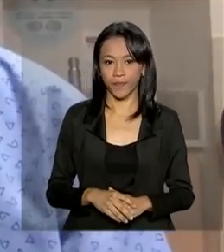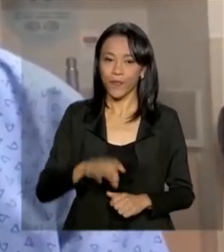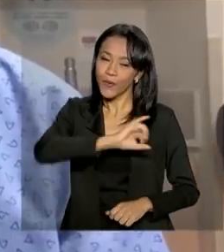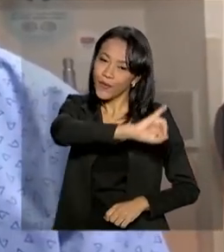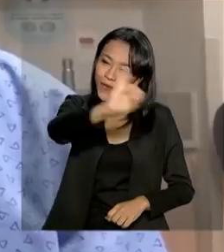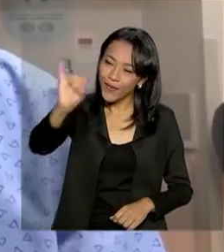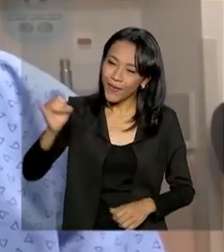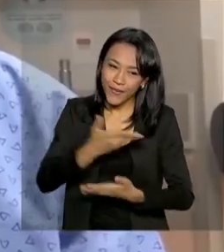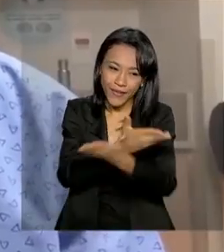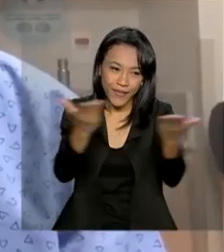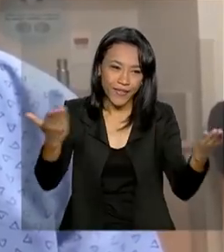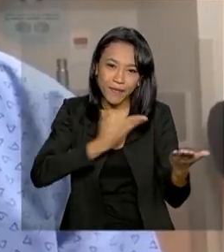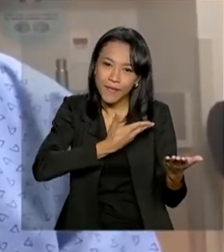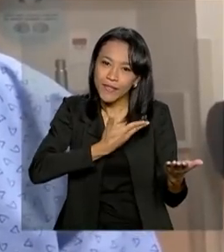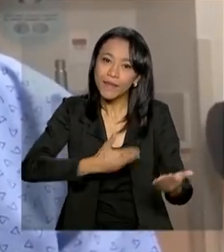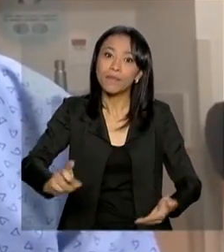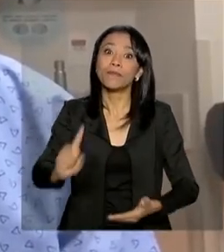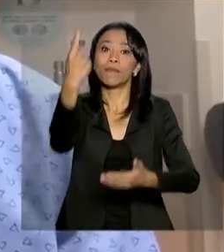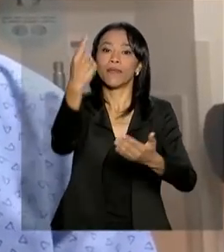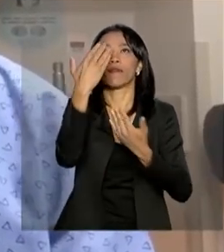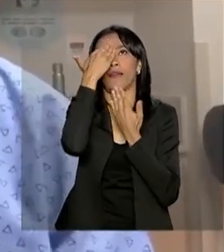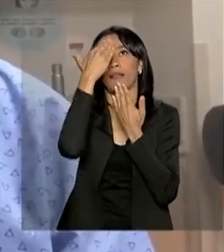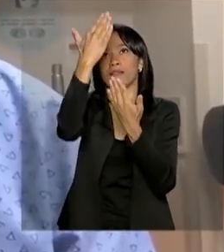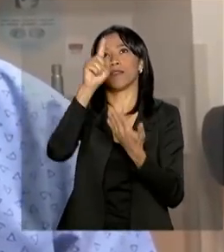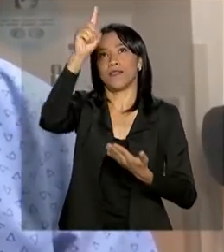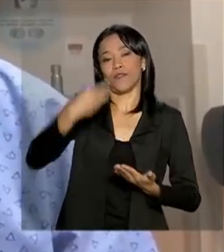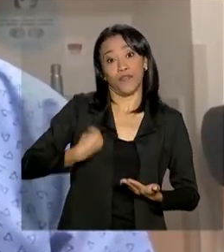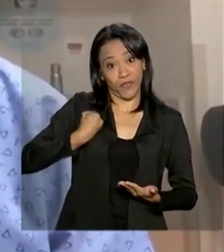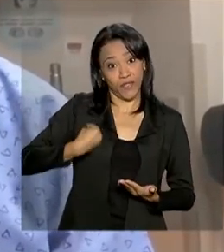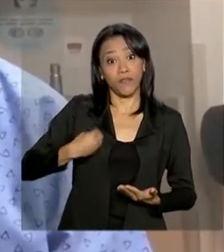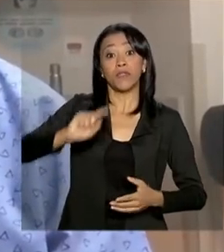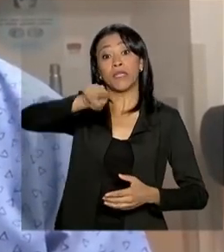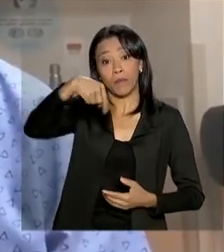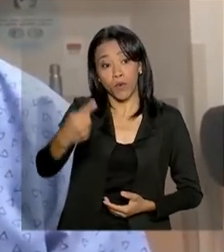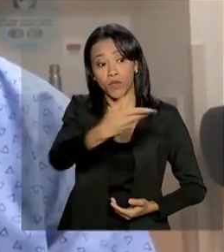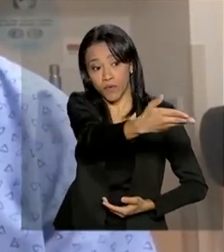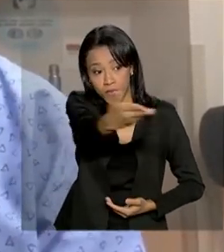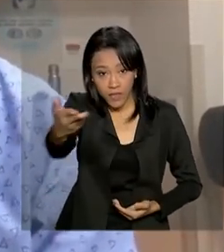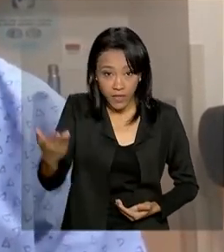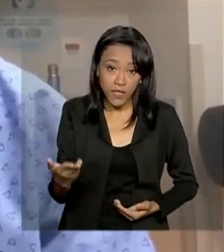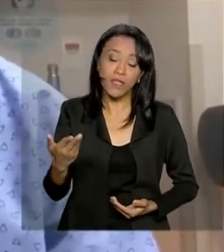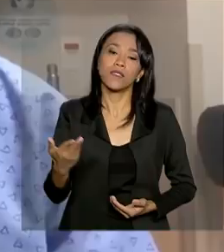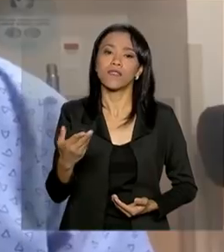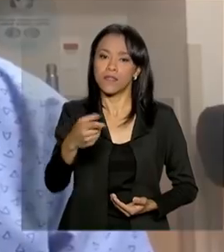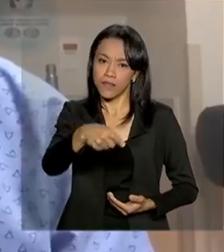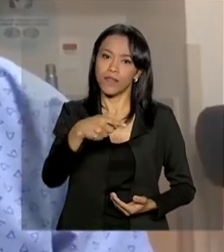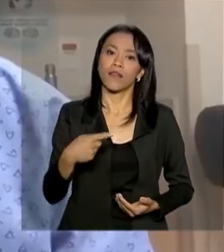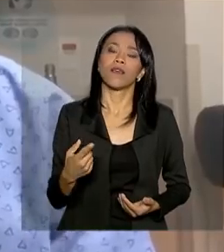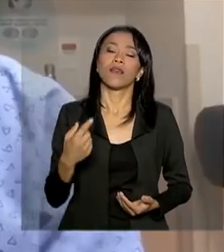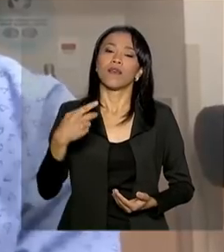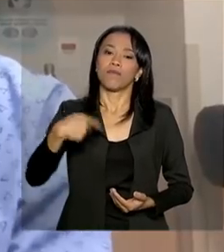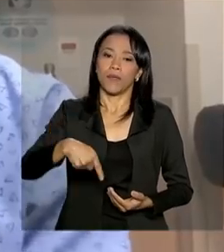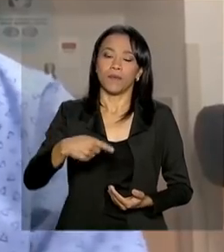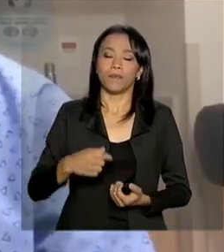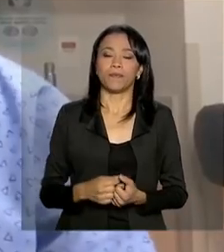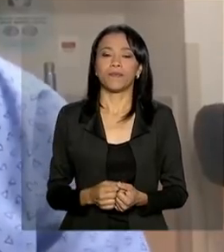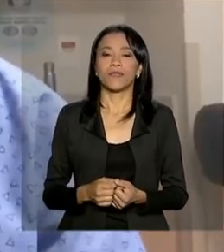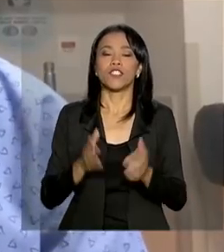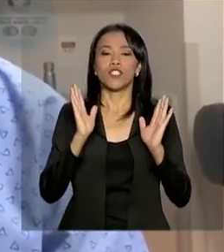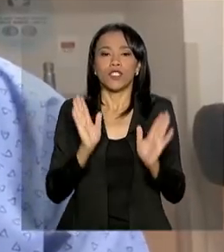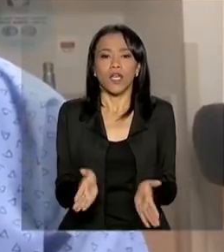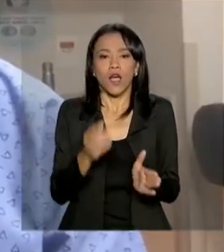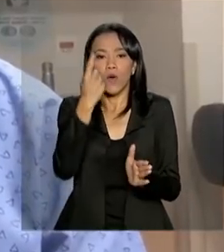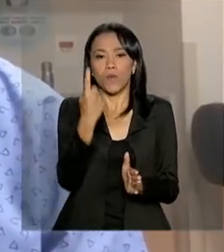Olá, amigos. Primeiro eu quero agradecer a Deus por estar vivo, depois a vocês pelo mandato que ora eu exerço em Brasília. Passamos